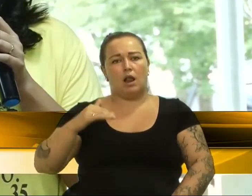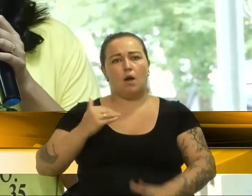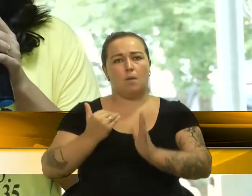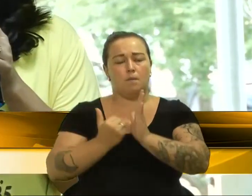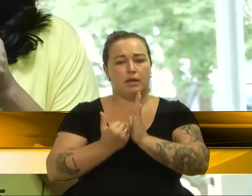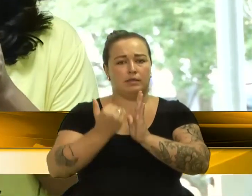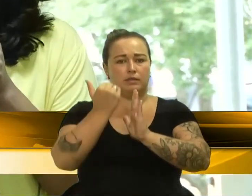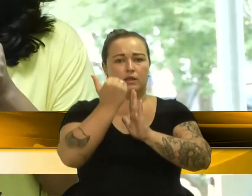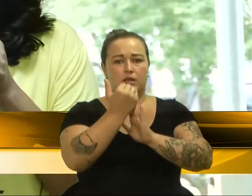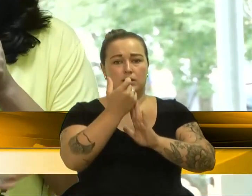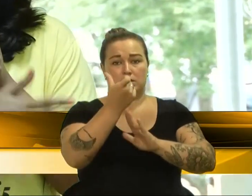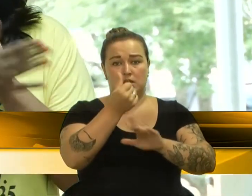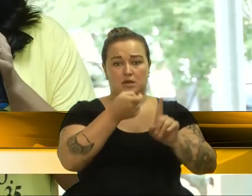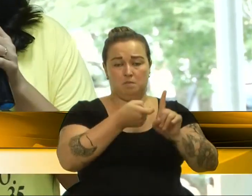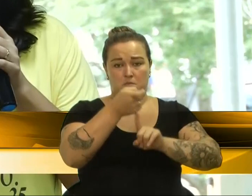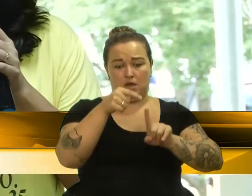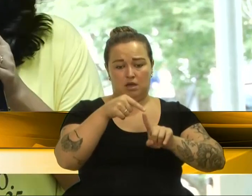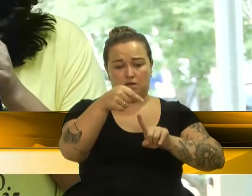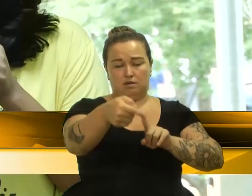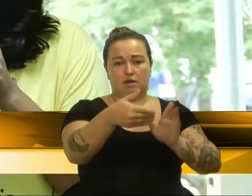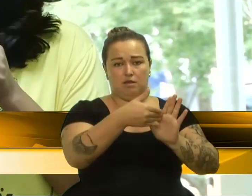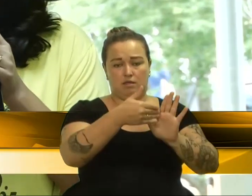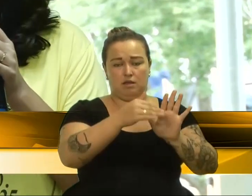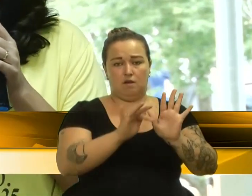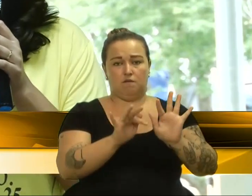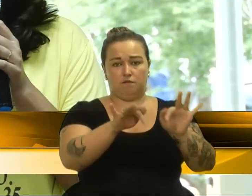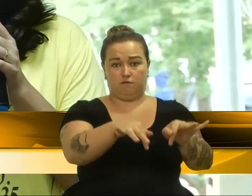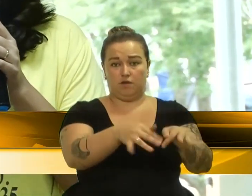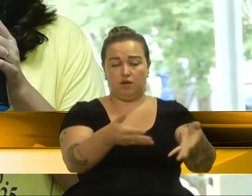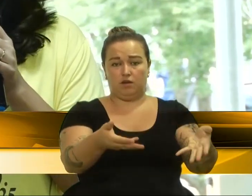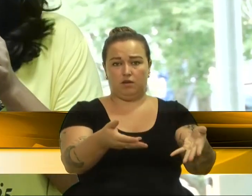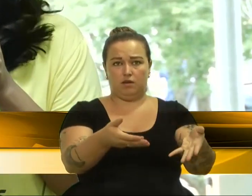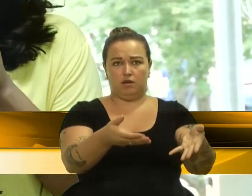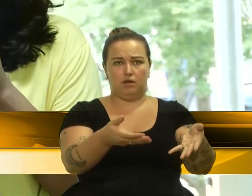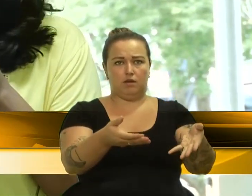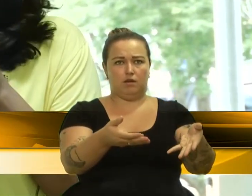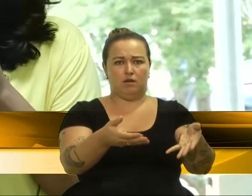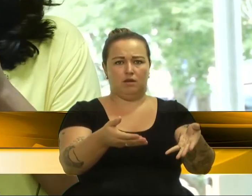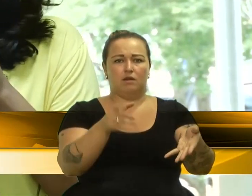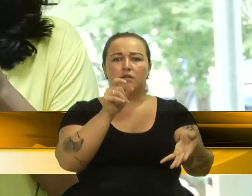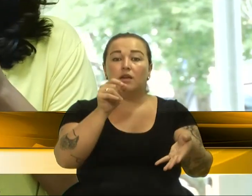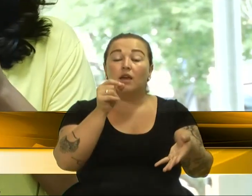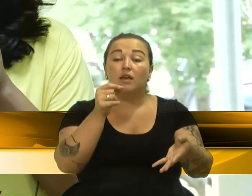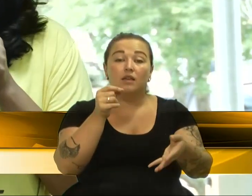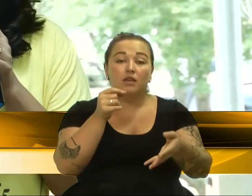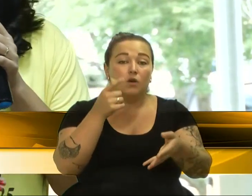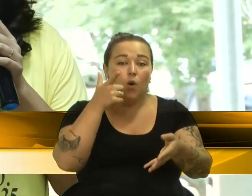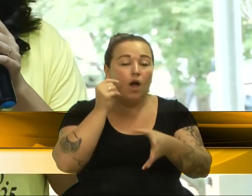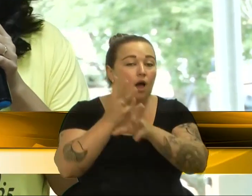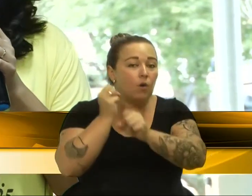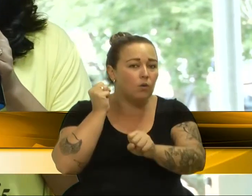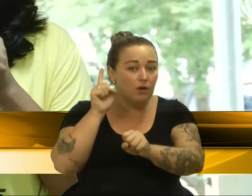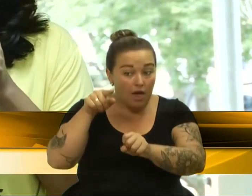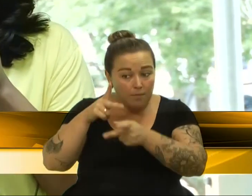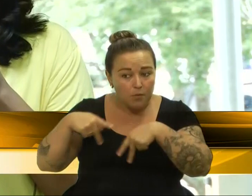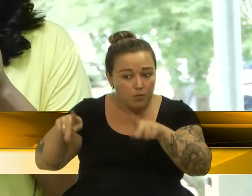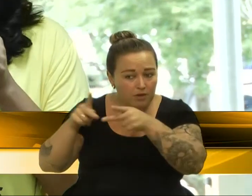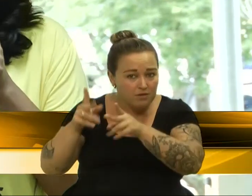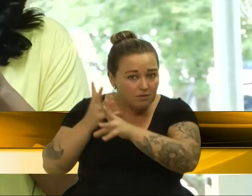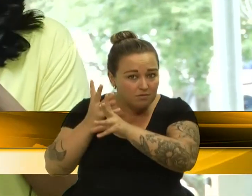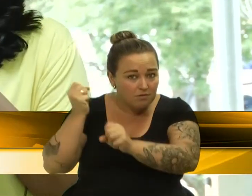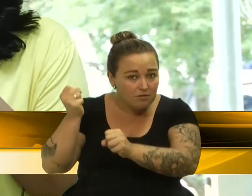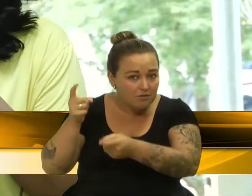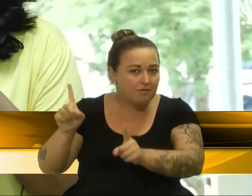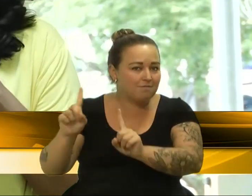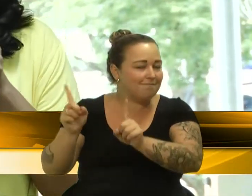por 6 meses, que seja, depois até o período eleitoral. E quem ganha com isso? É a população, é o transporte público? Tenho